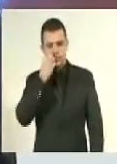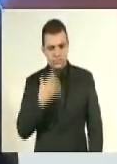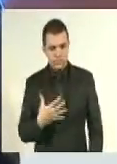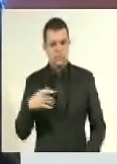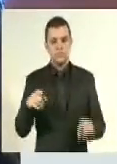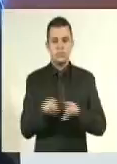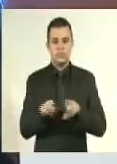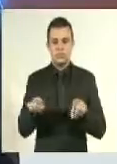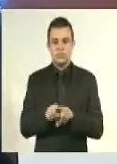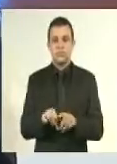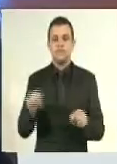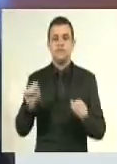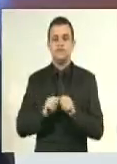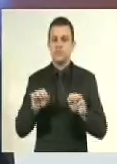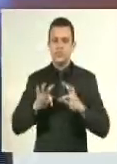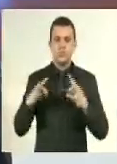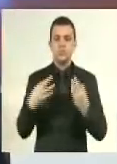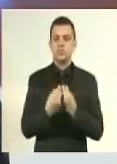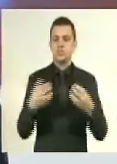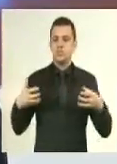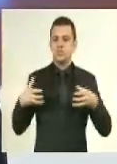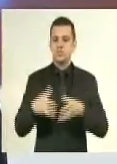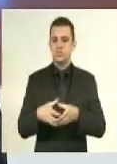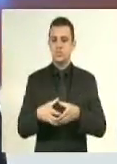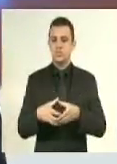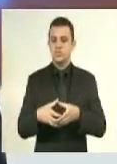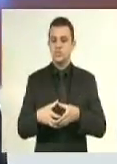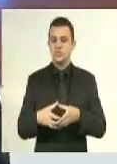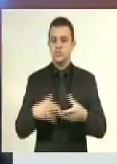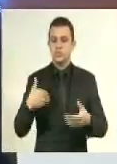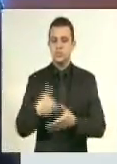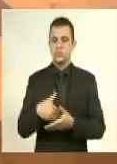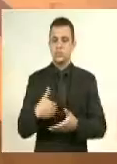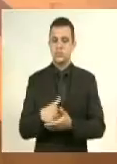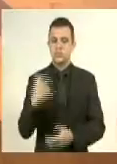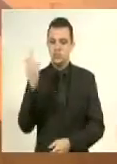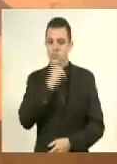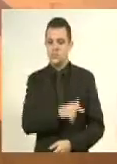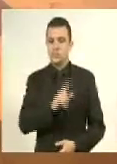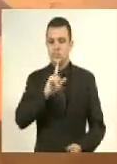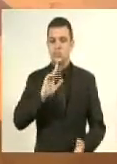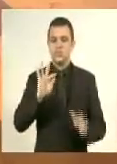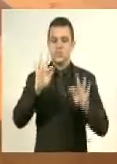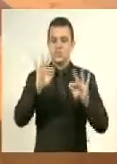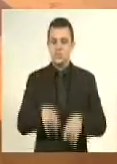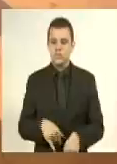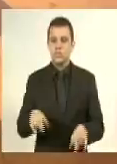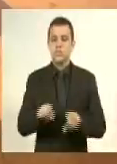equipe chegasse à decisão e ainda